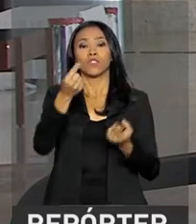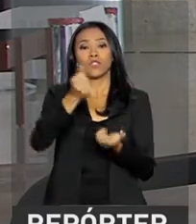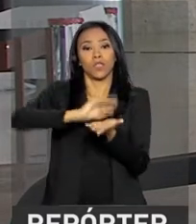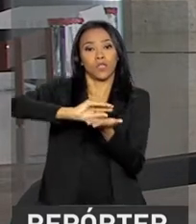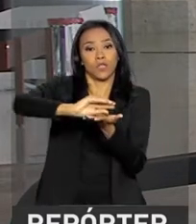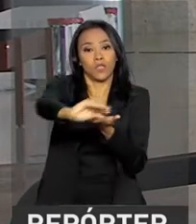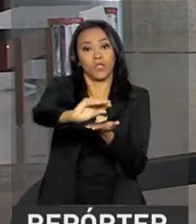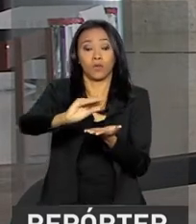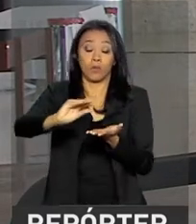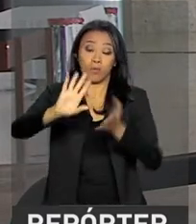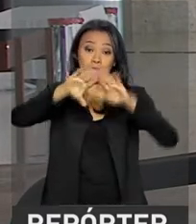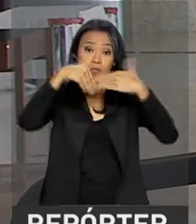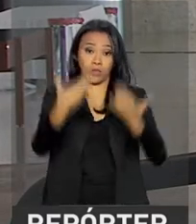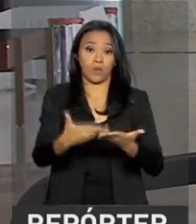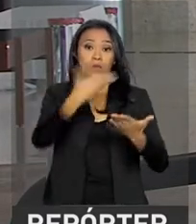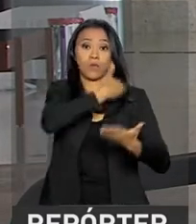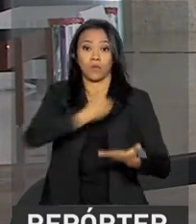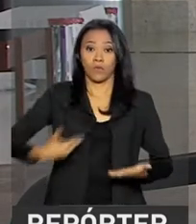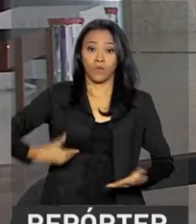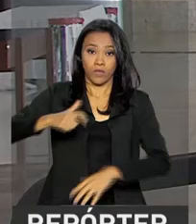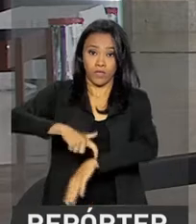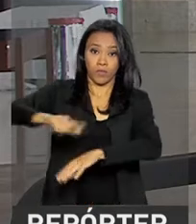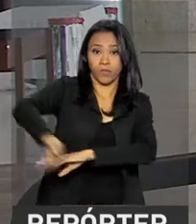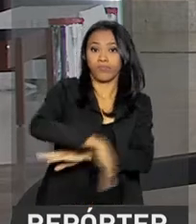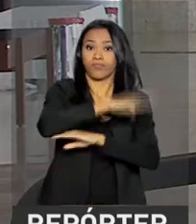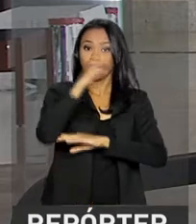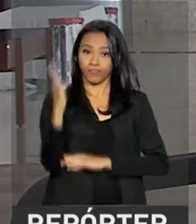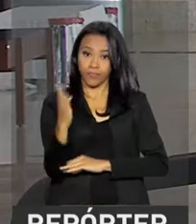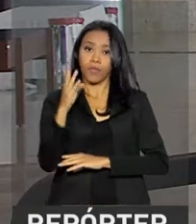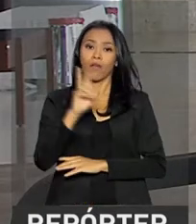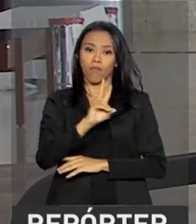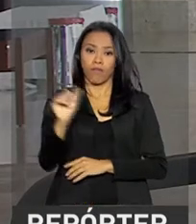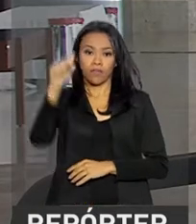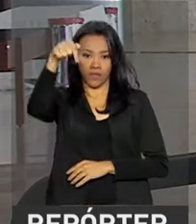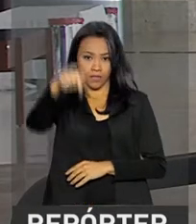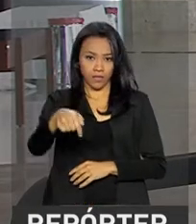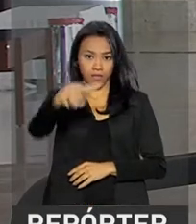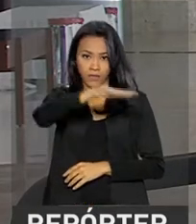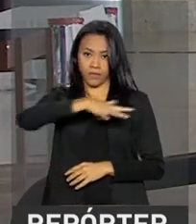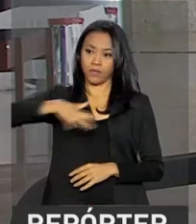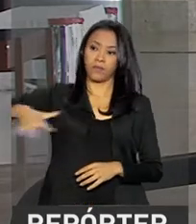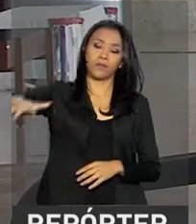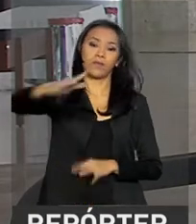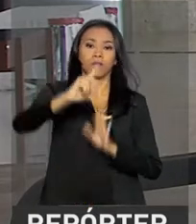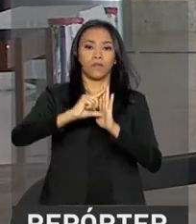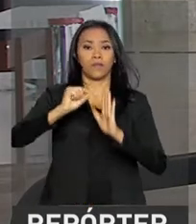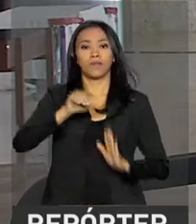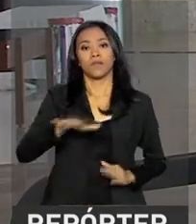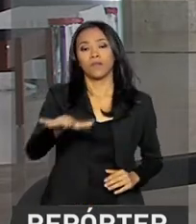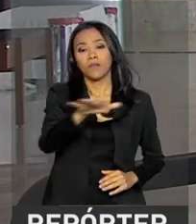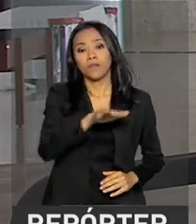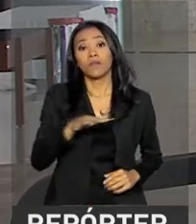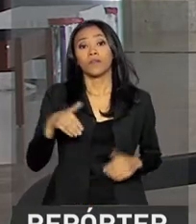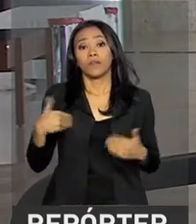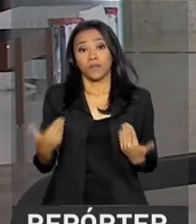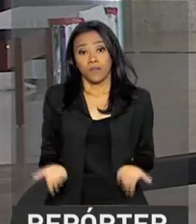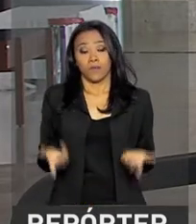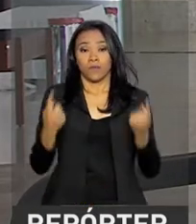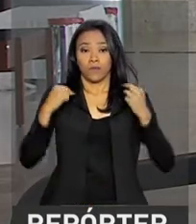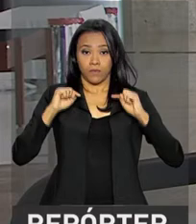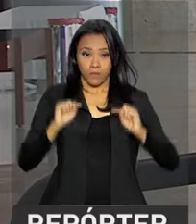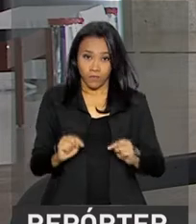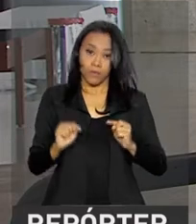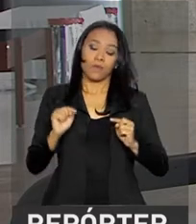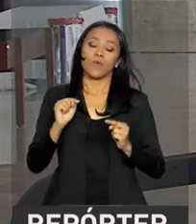de tempo integral esse evento vai acontecer aqui no salão leste do palácio do planalto o programa de fomento